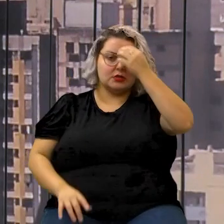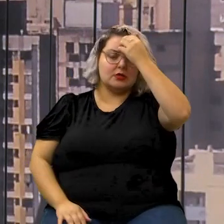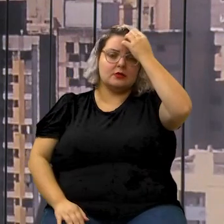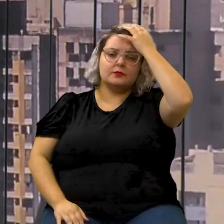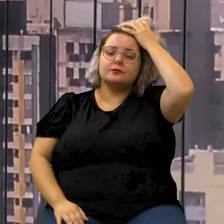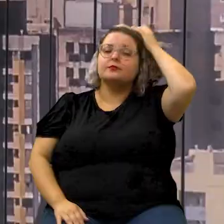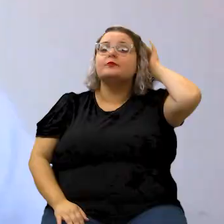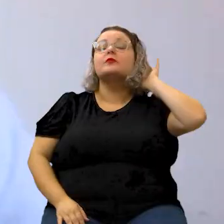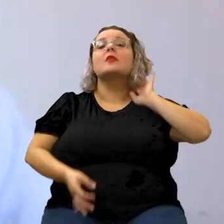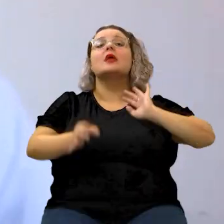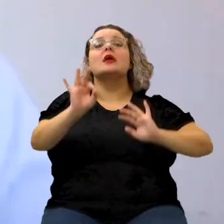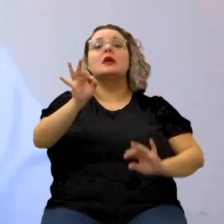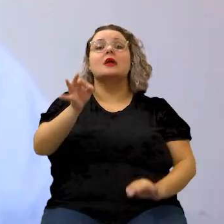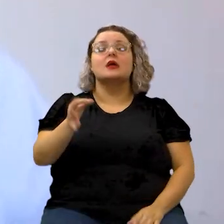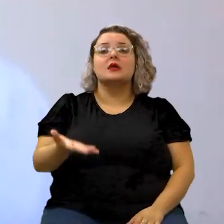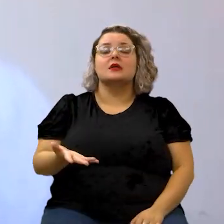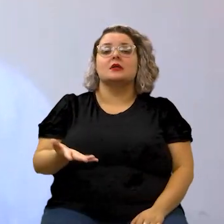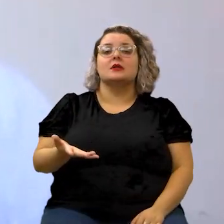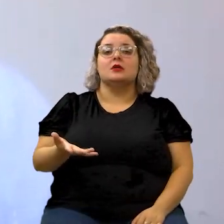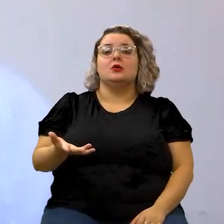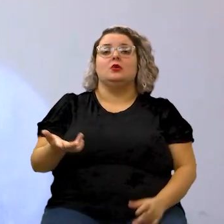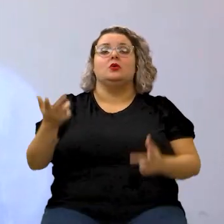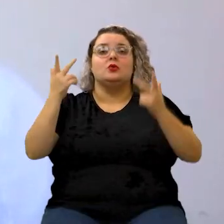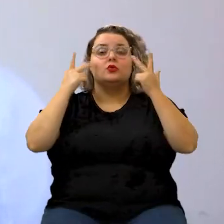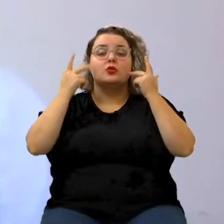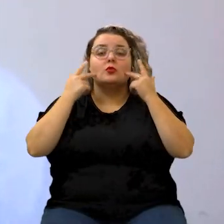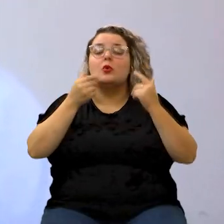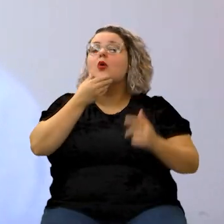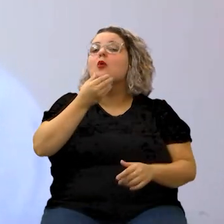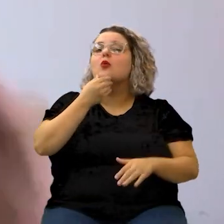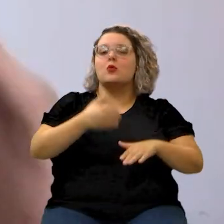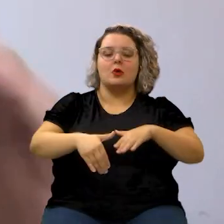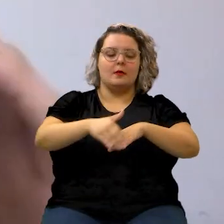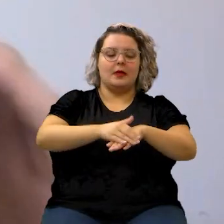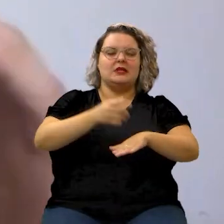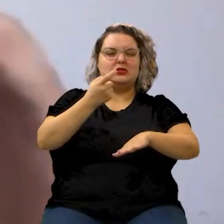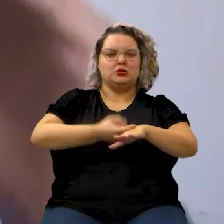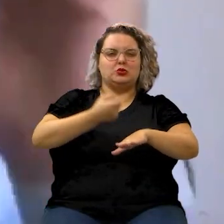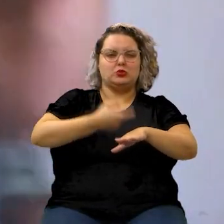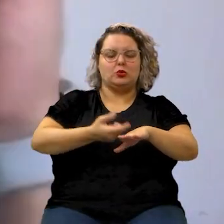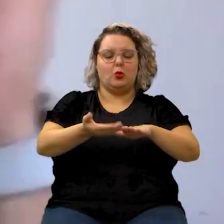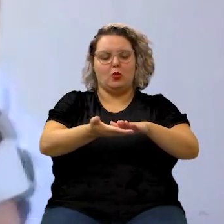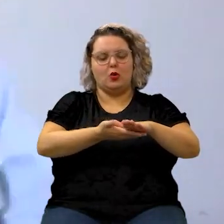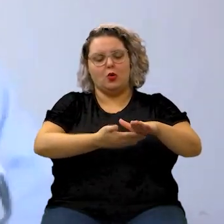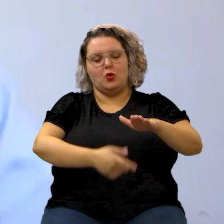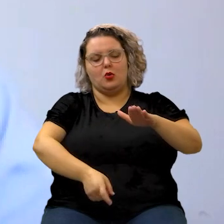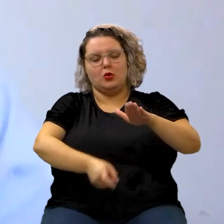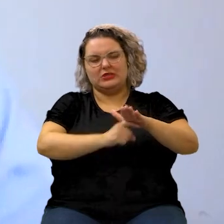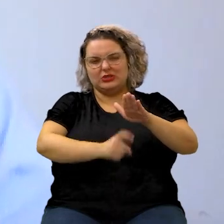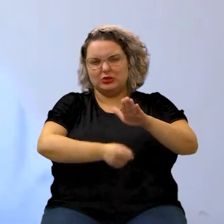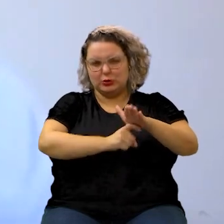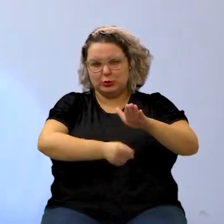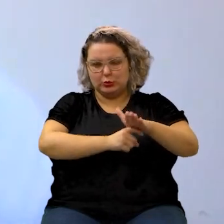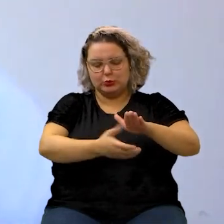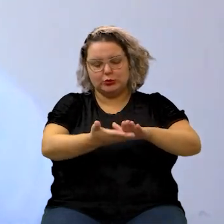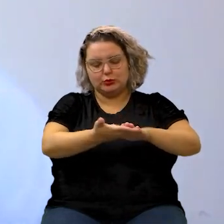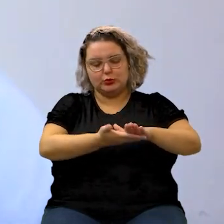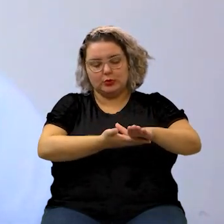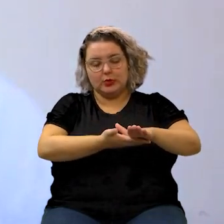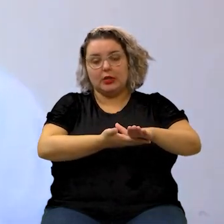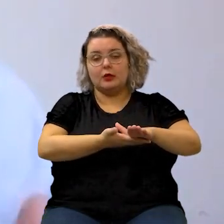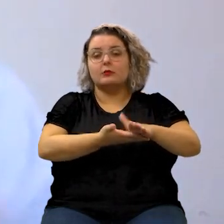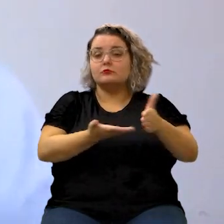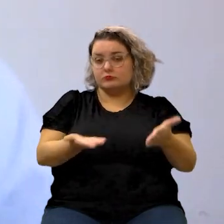Exatamente. Geralmente, os homens usam sapatos que são mais duros, O solado é um pouquinho durinho. Esse